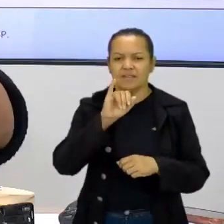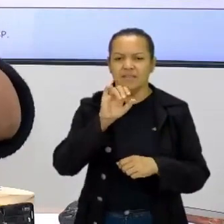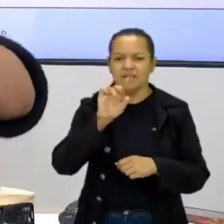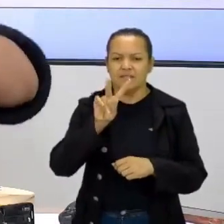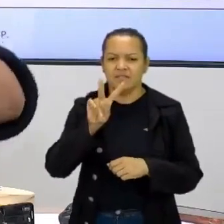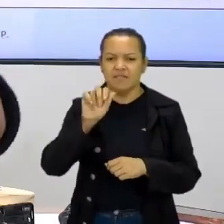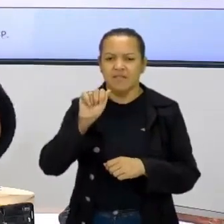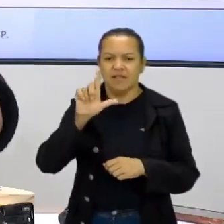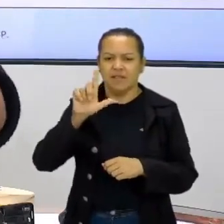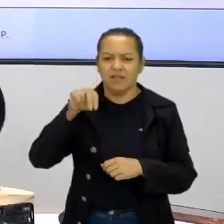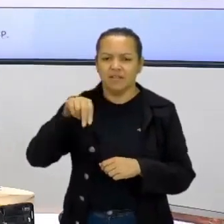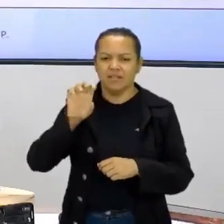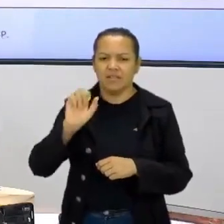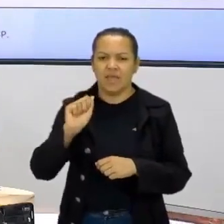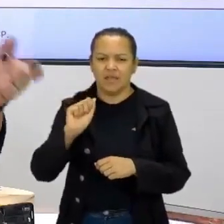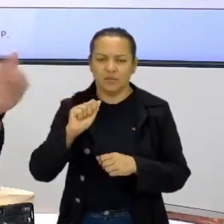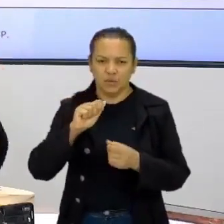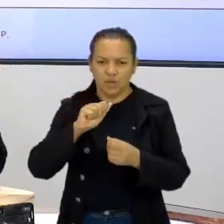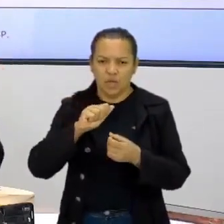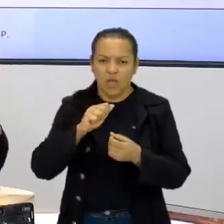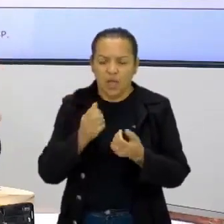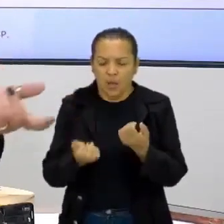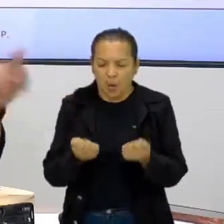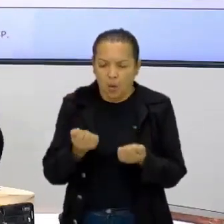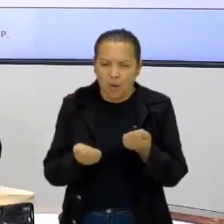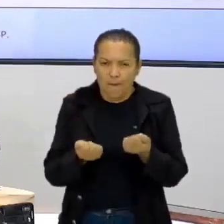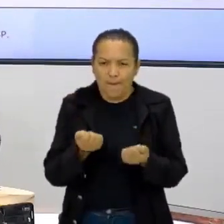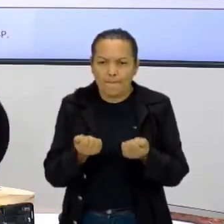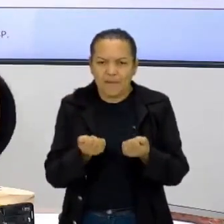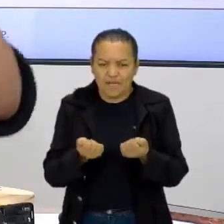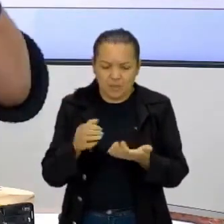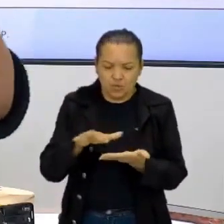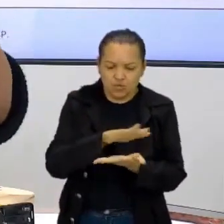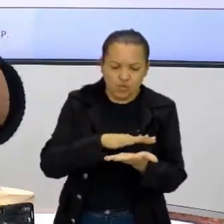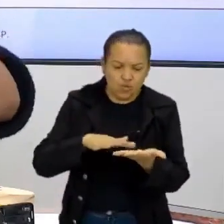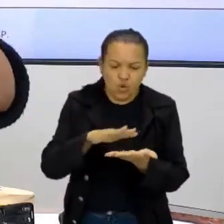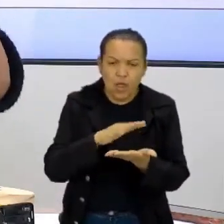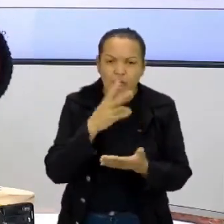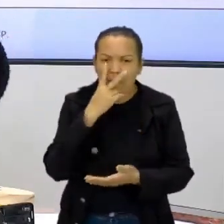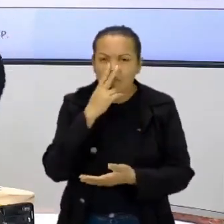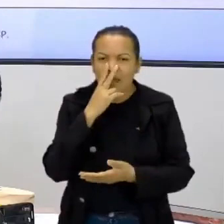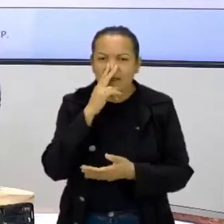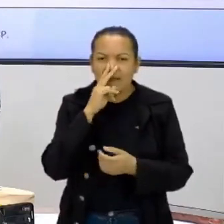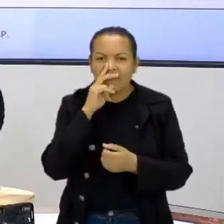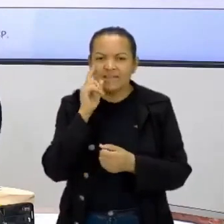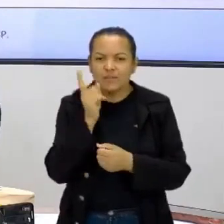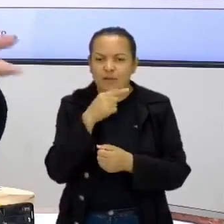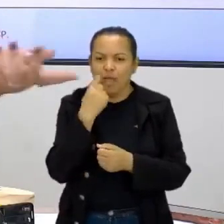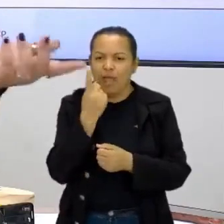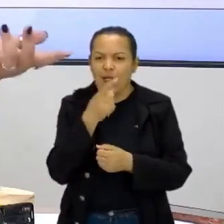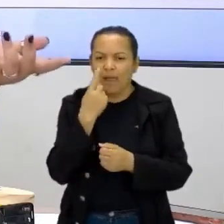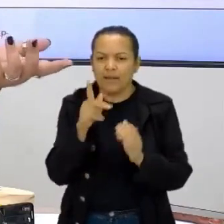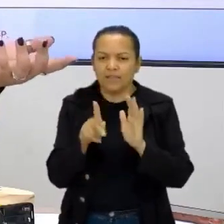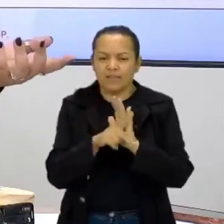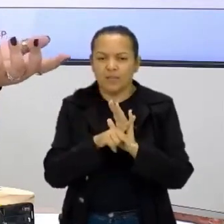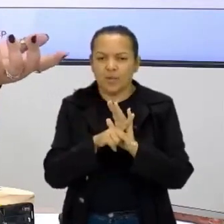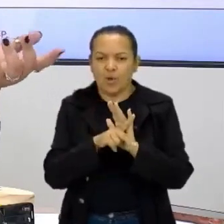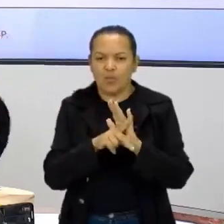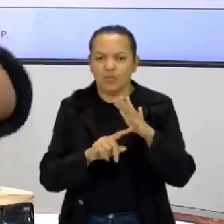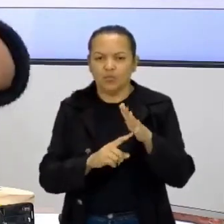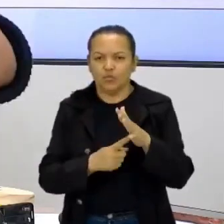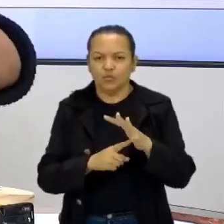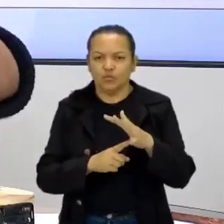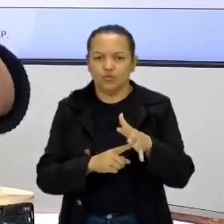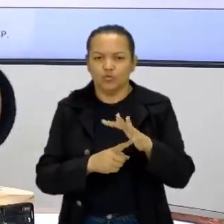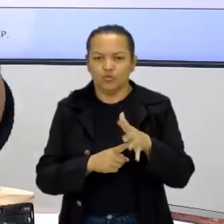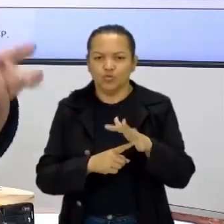um peso bem distribuído, porque senão vai virar uma hélice de motor. Ele vai rodar, mas como o peso está bem